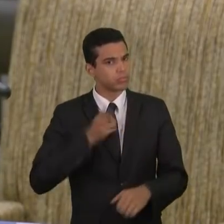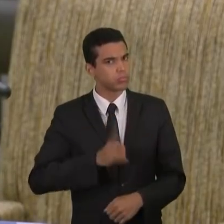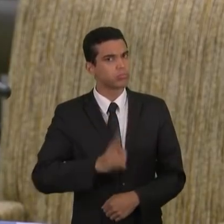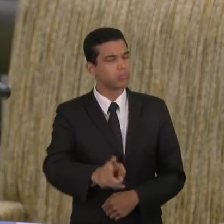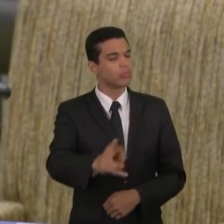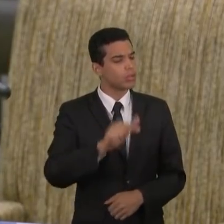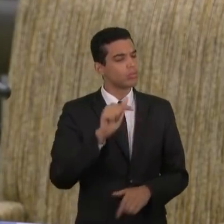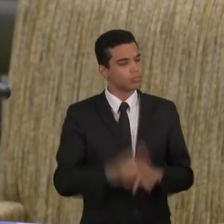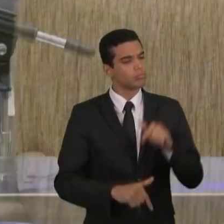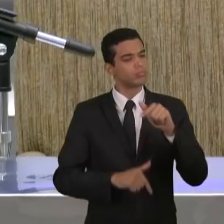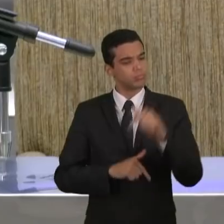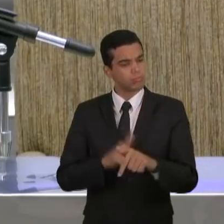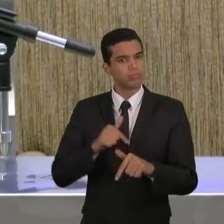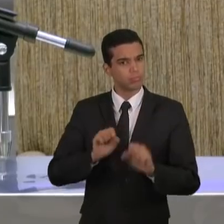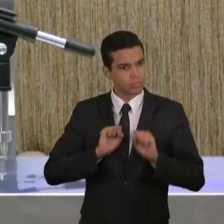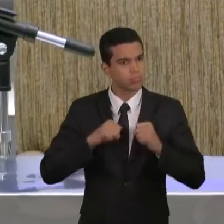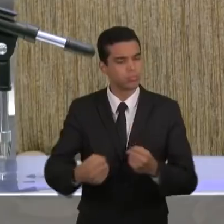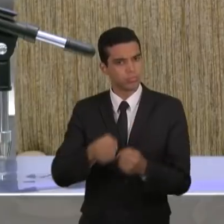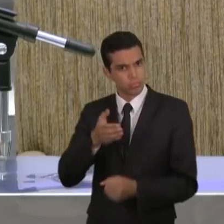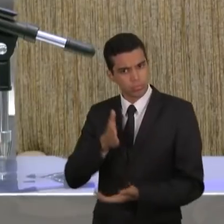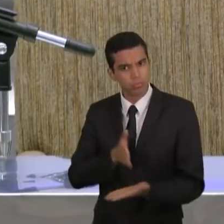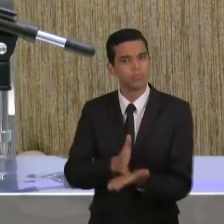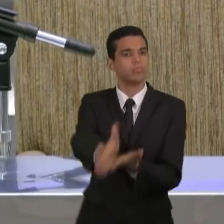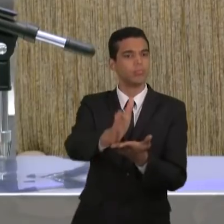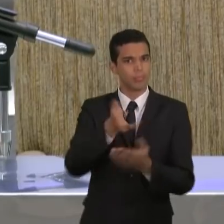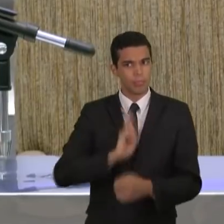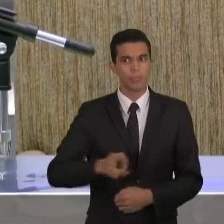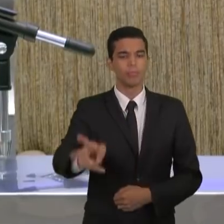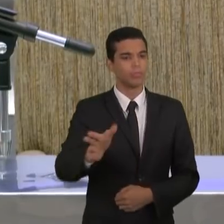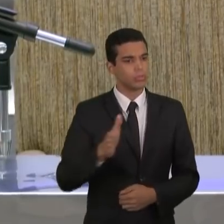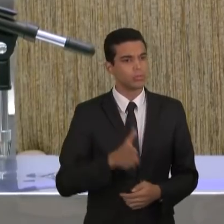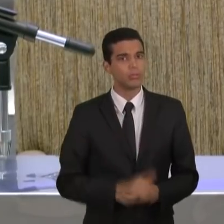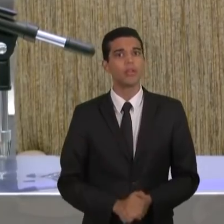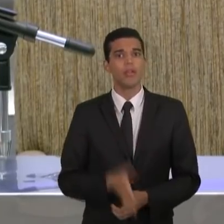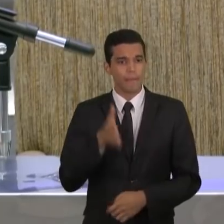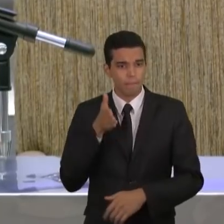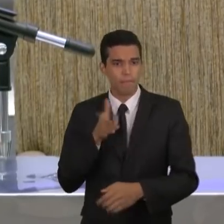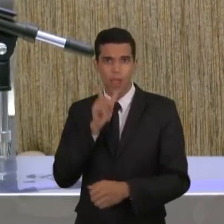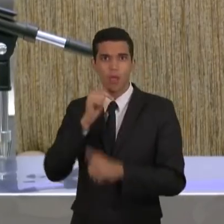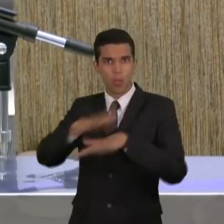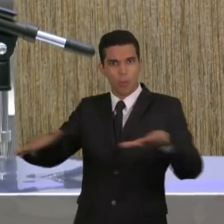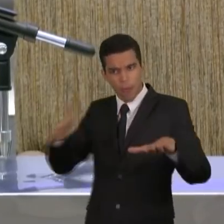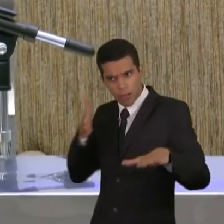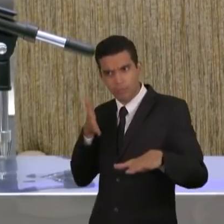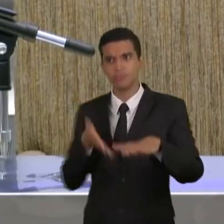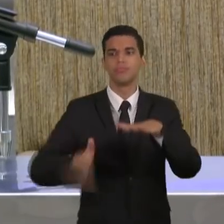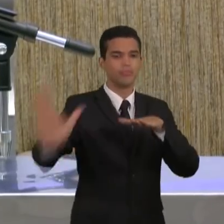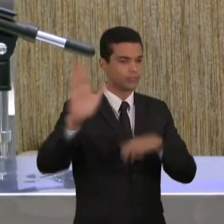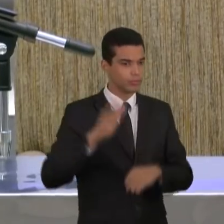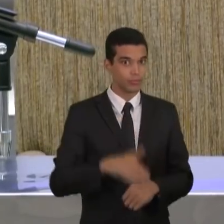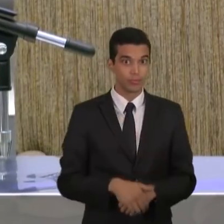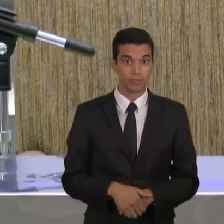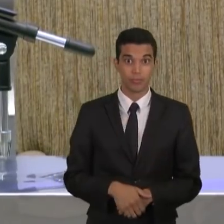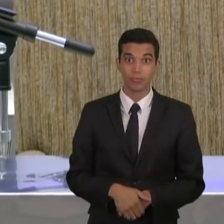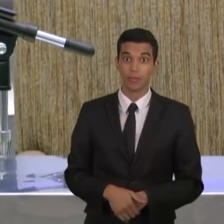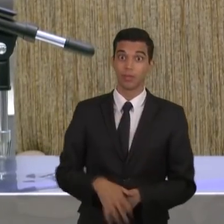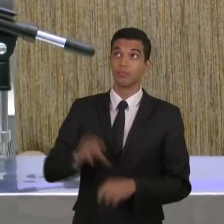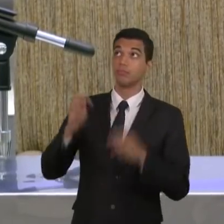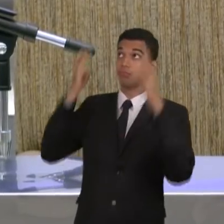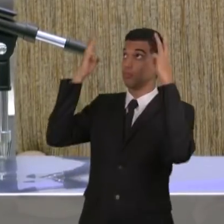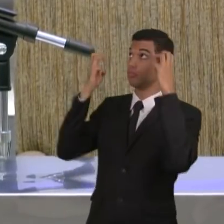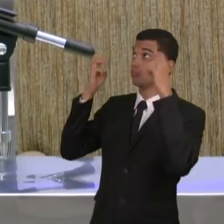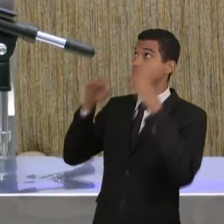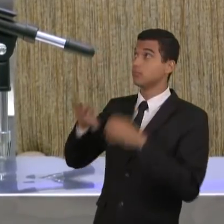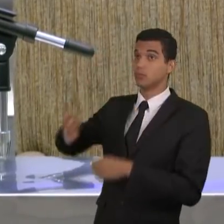caminha avança a vida caminha para dentro do mar quando Moisés bota vara no meio do